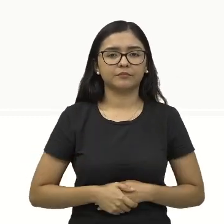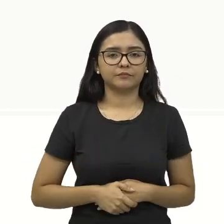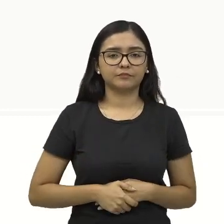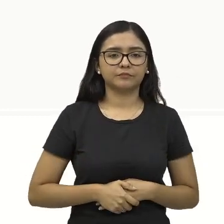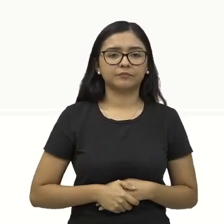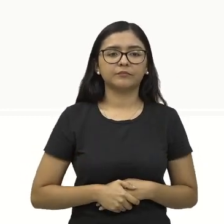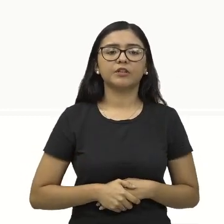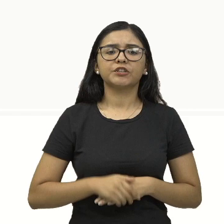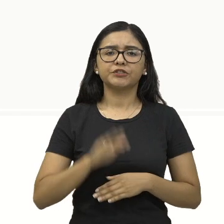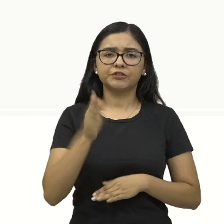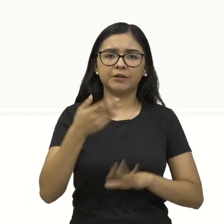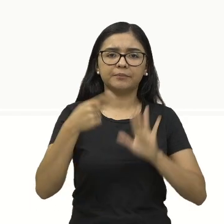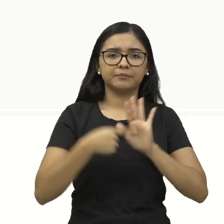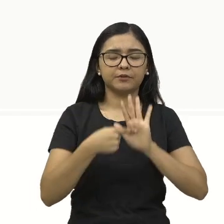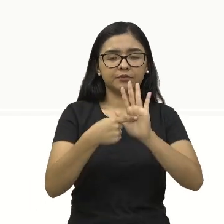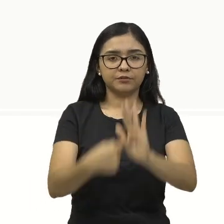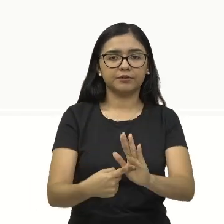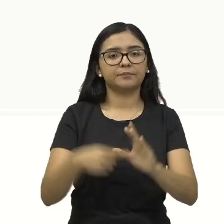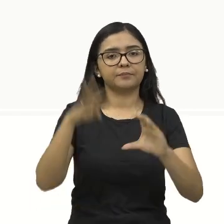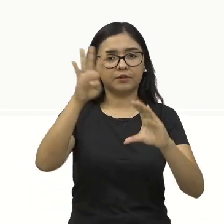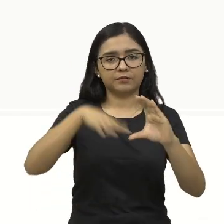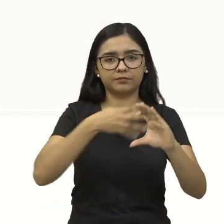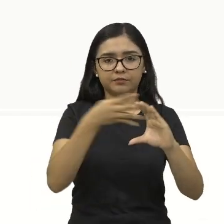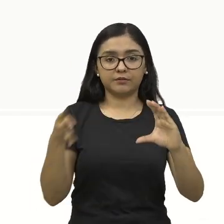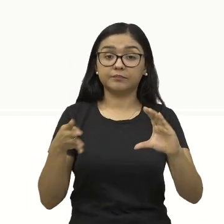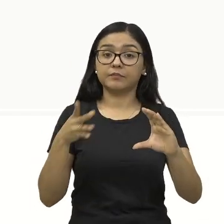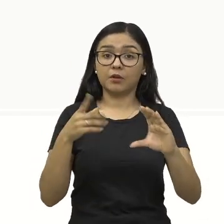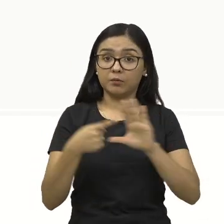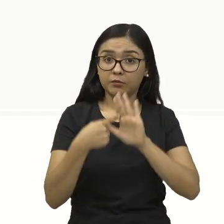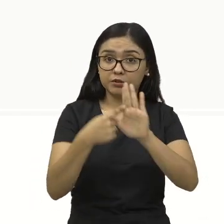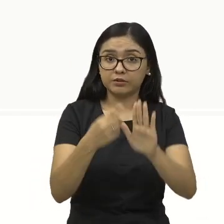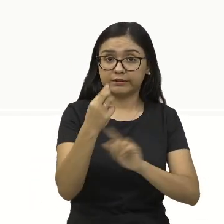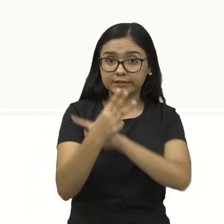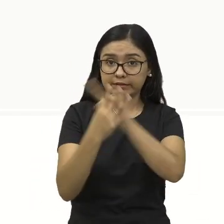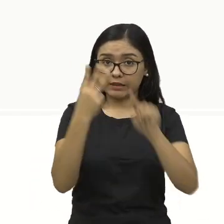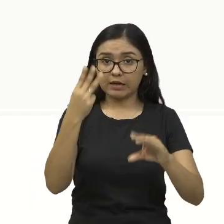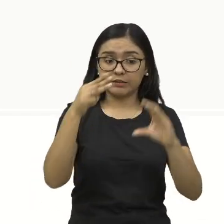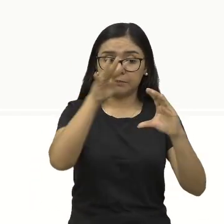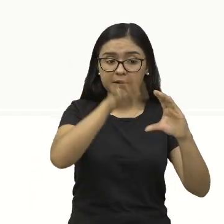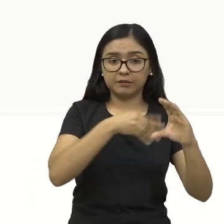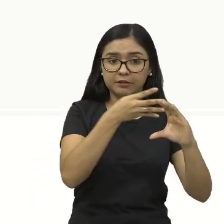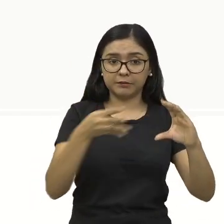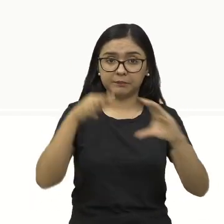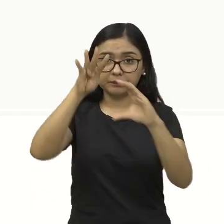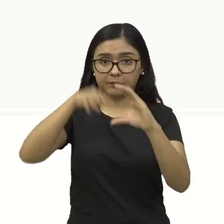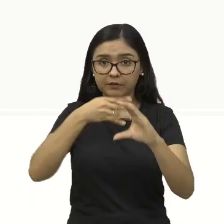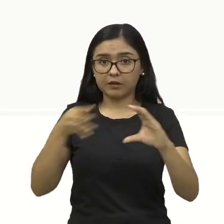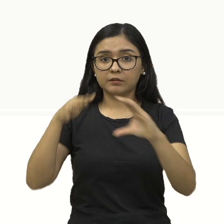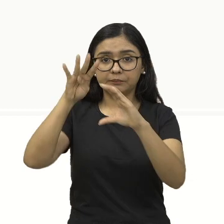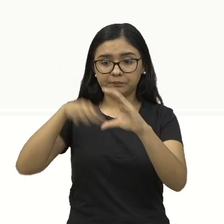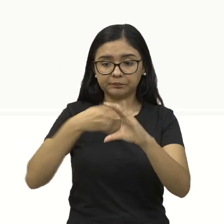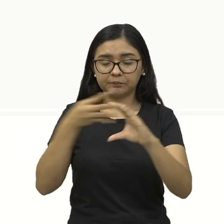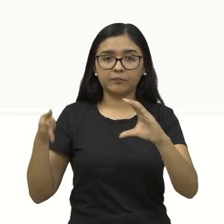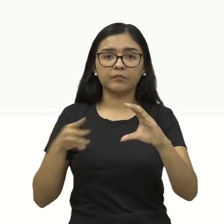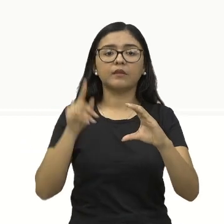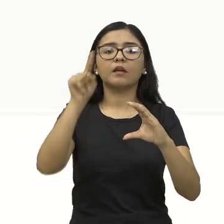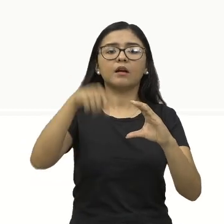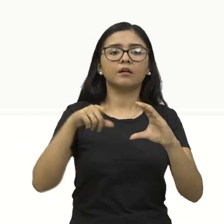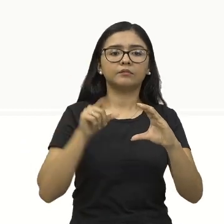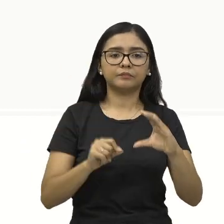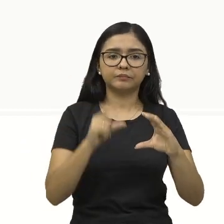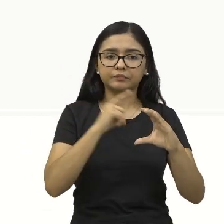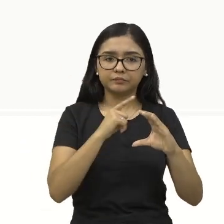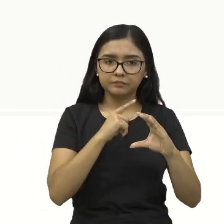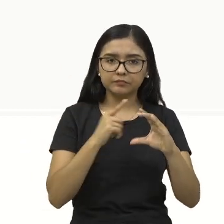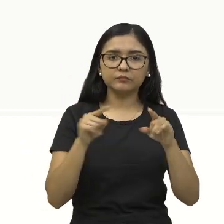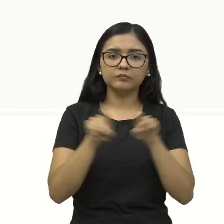dadas as matrizes, então ele deu aqui para nós 3 matrizes. De novo, são matrizes quadradas aqui